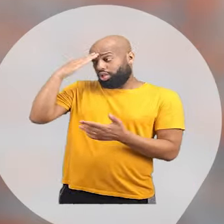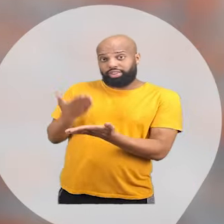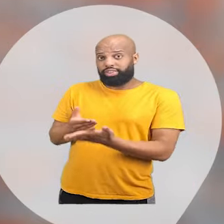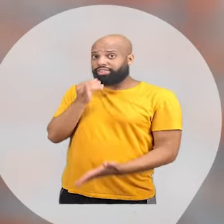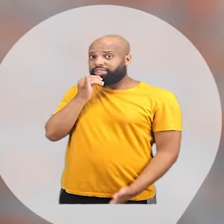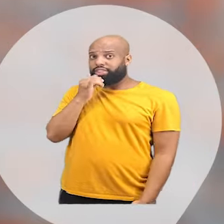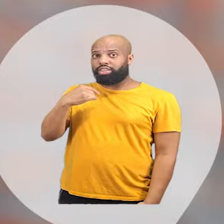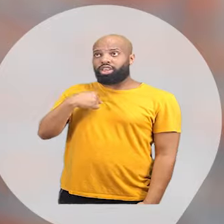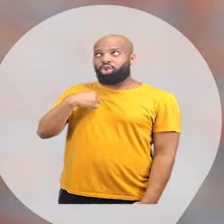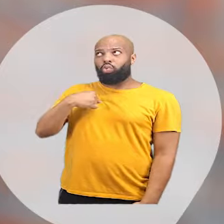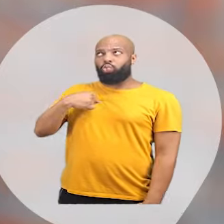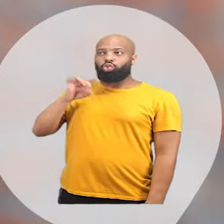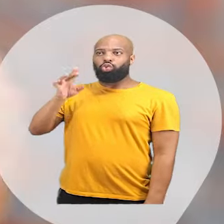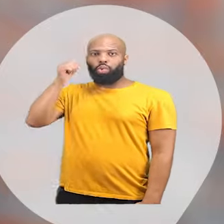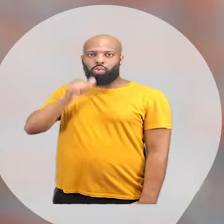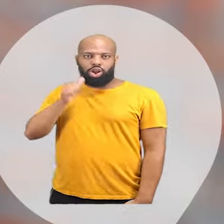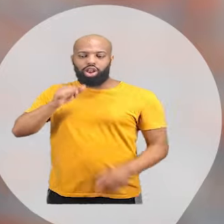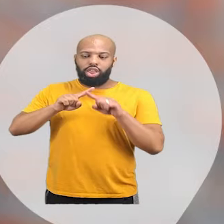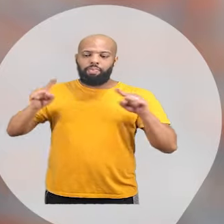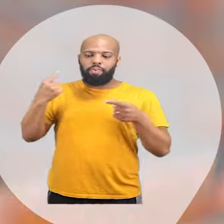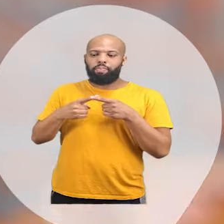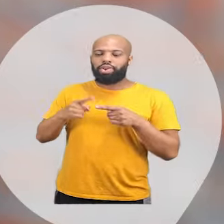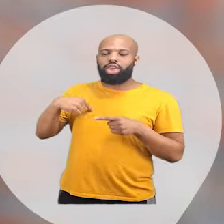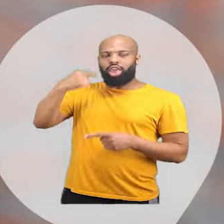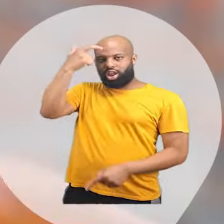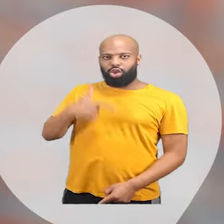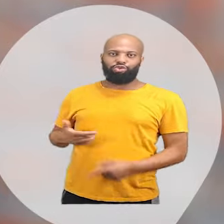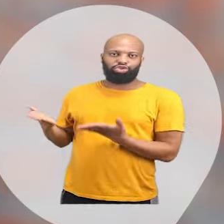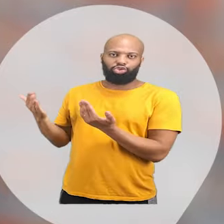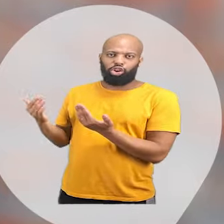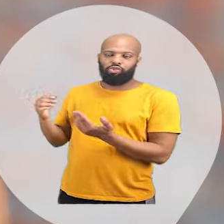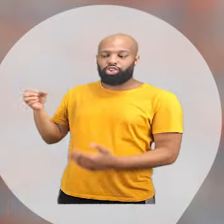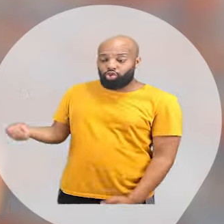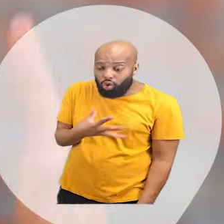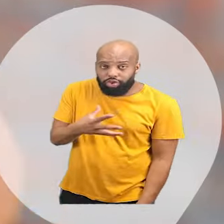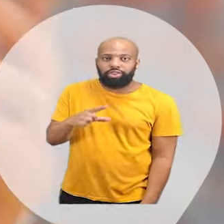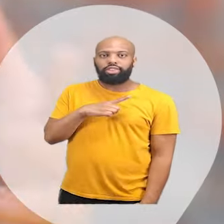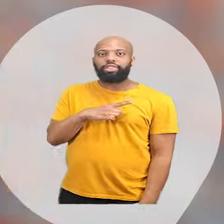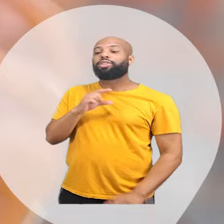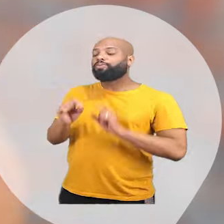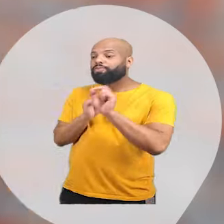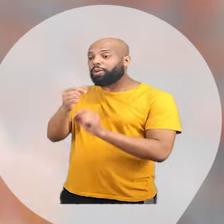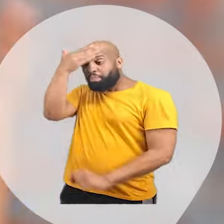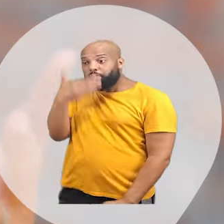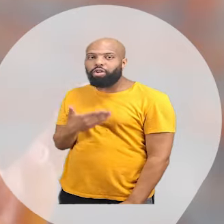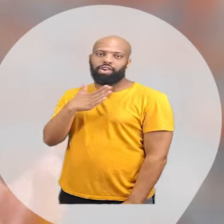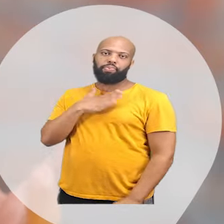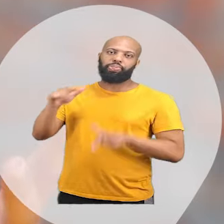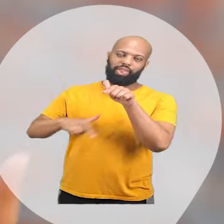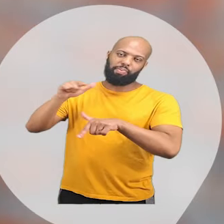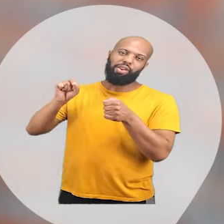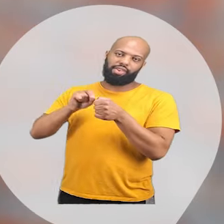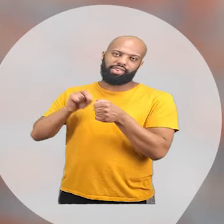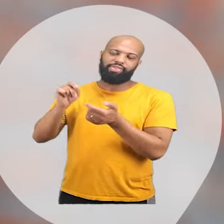não acredito que era por eu ser mulher mas sim por ser jovem e por ser algo novo então eu tinha que provar muito o que o meu trabalho